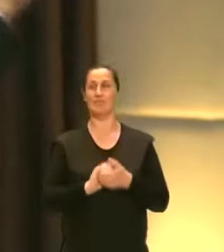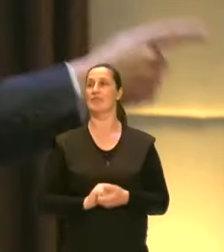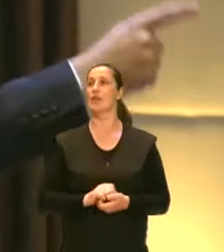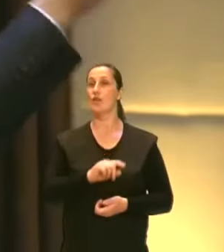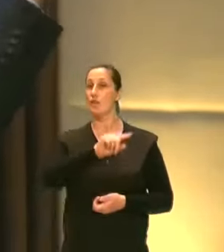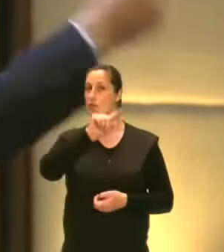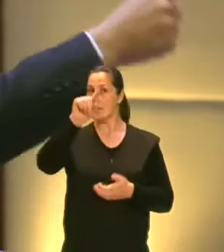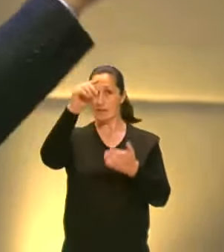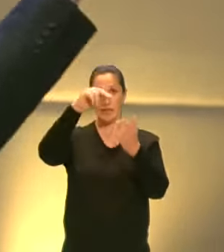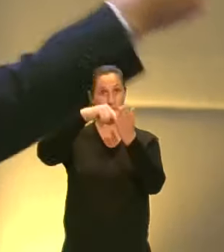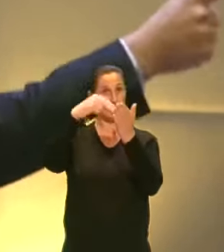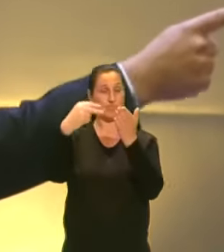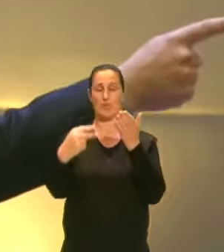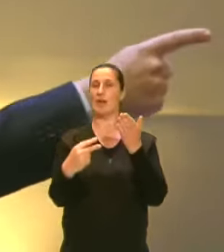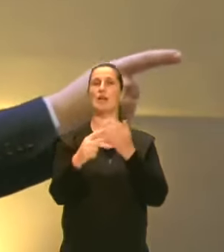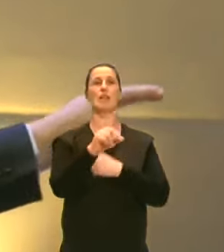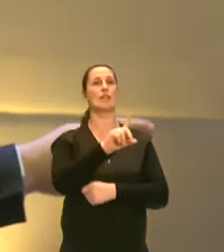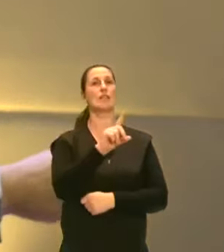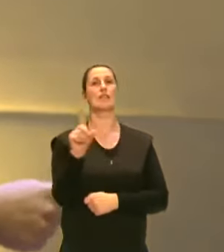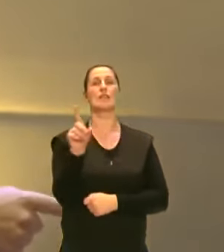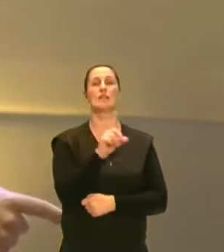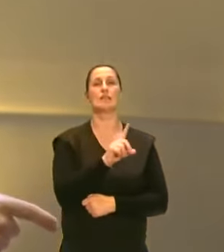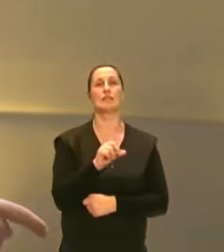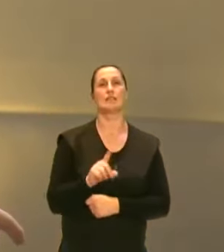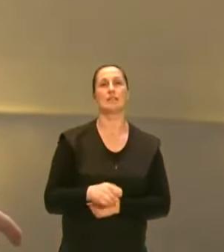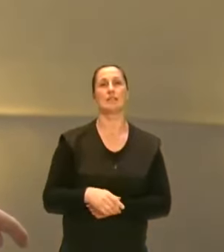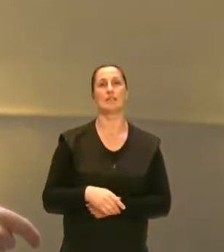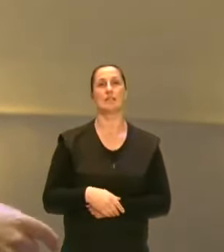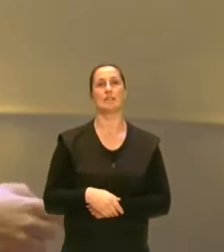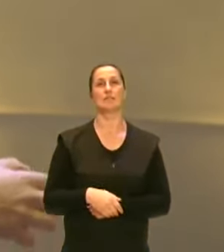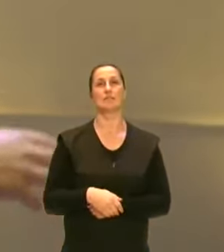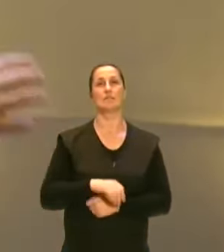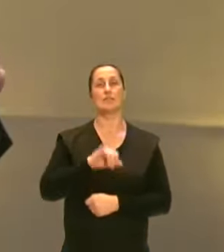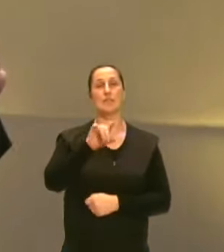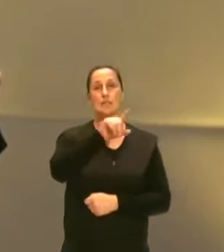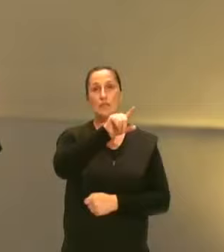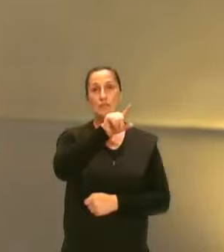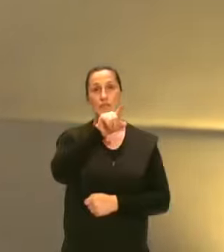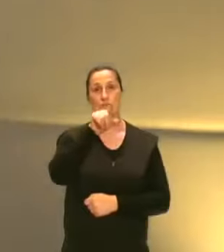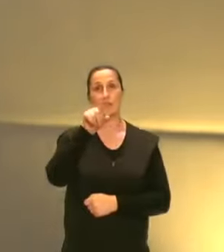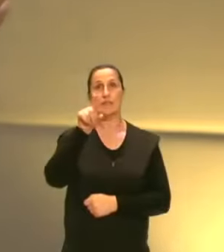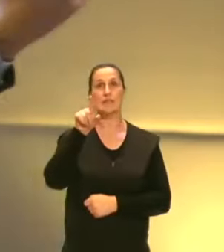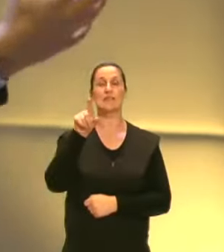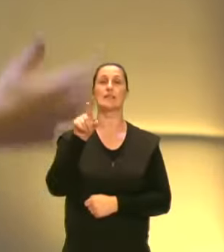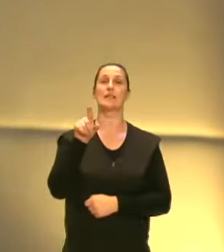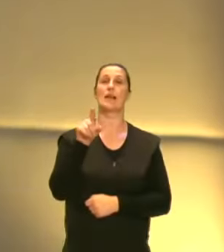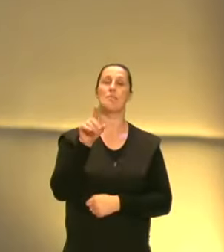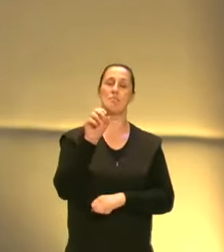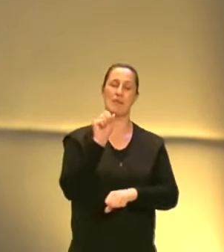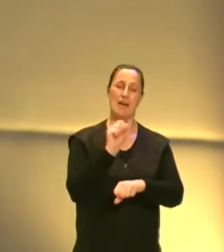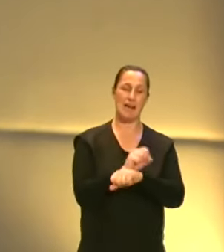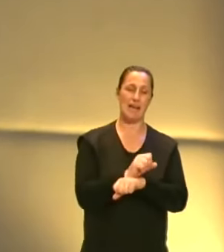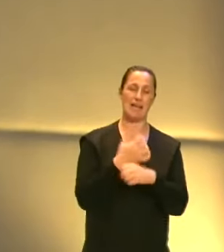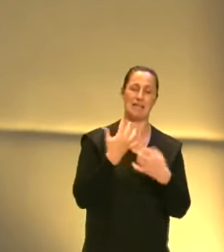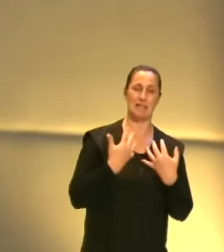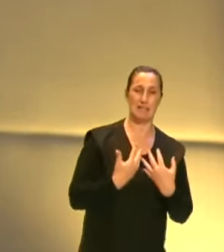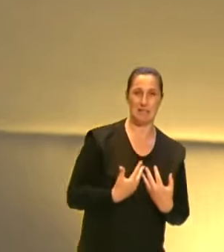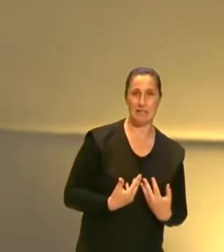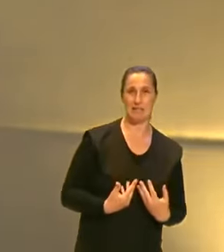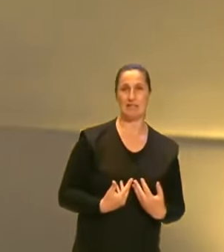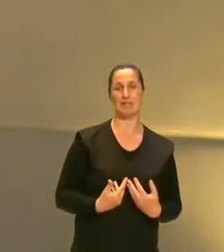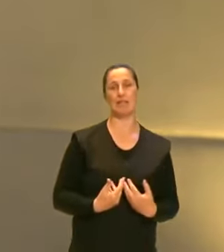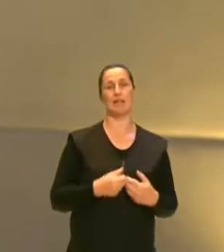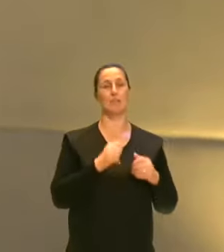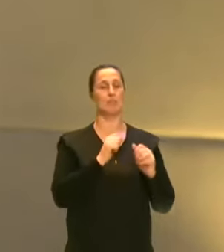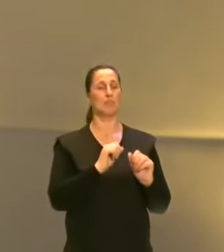Você não vai cair. Se você está querendo parar porque está cansado da peregrinação, o